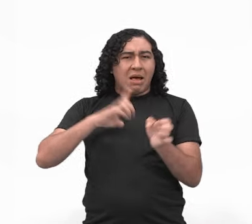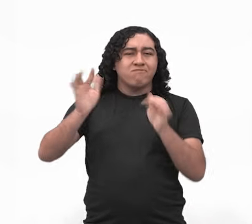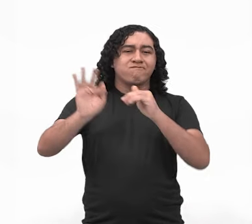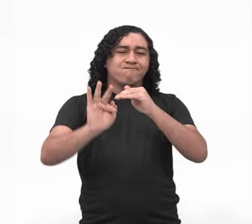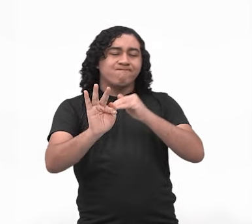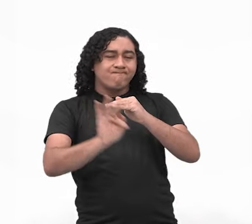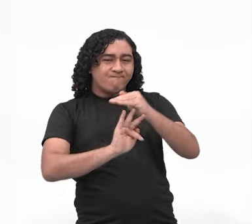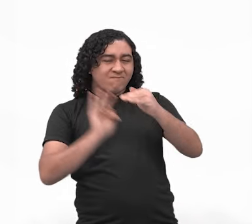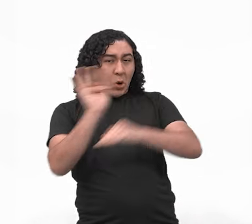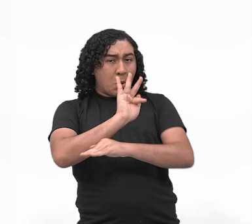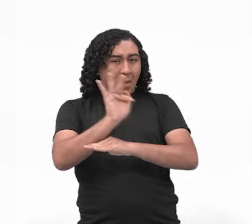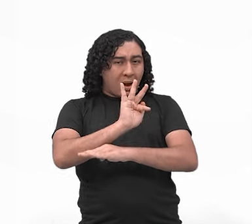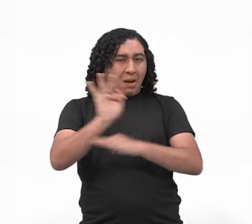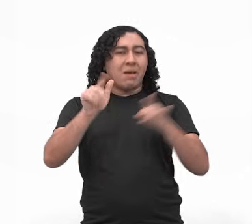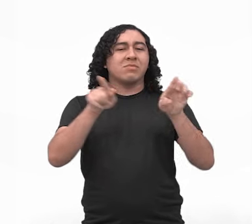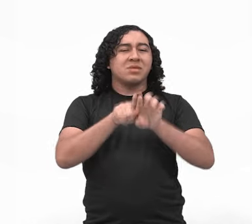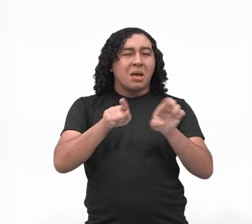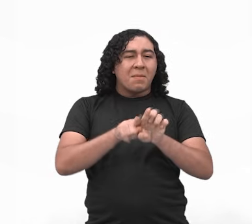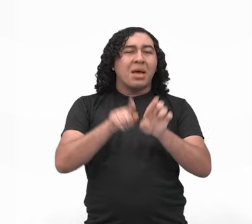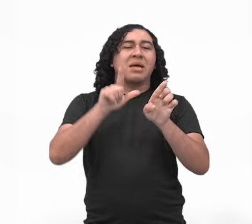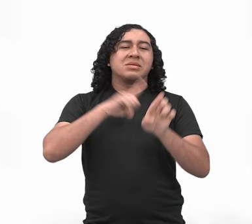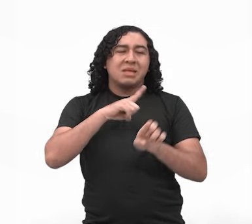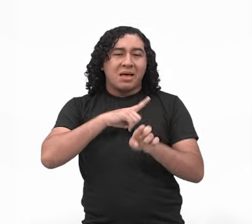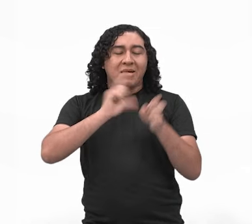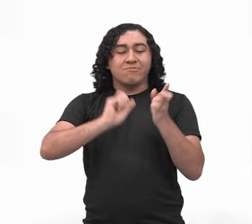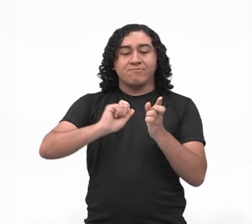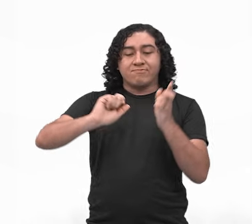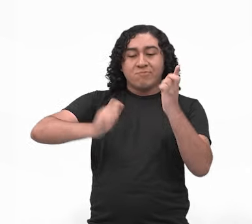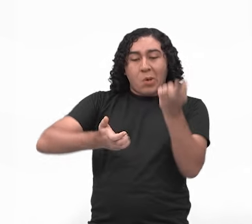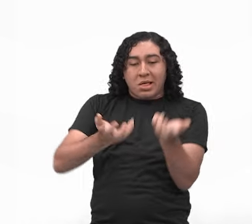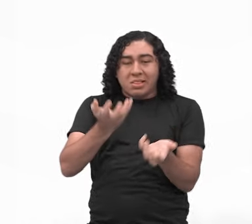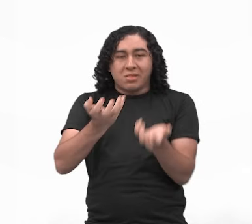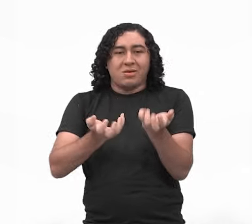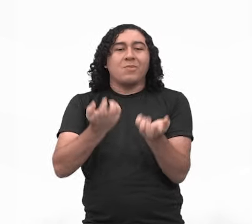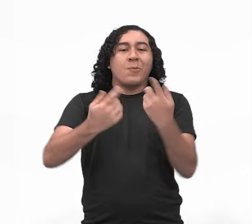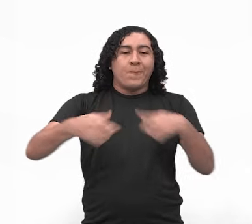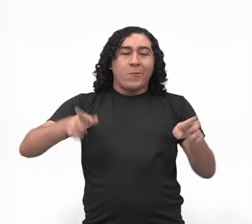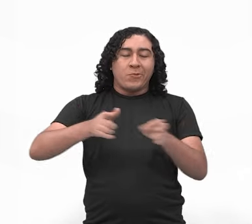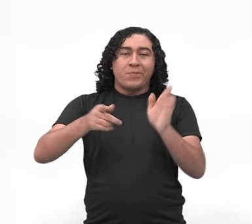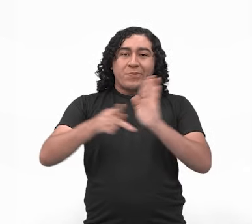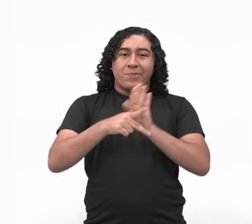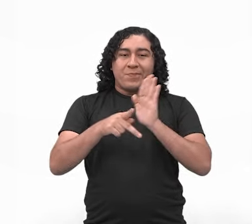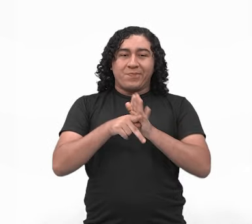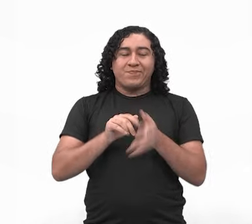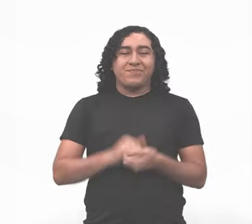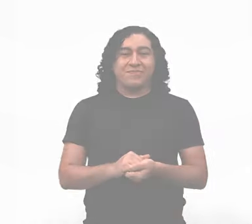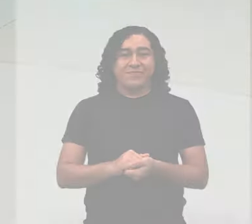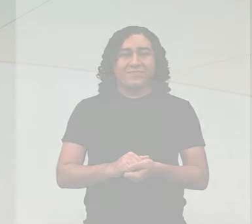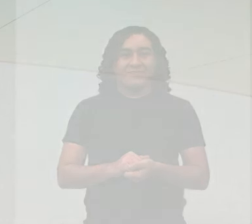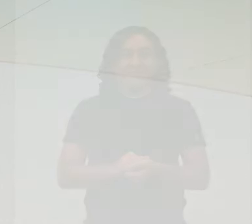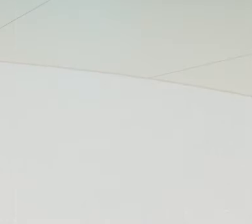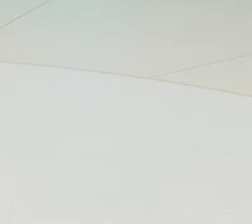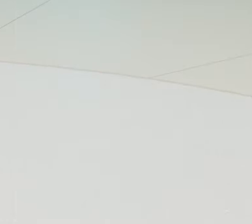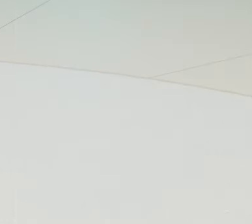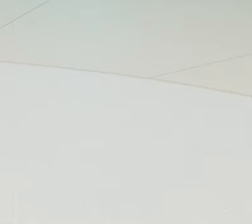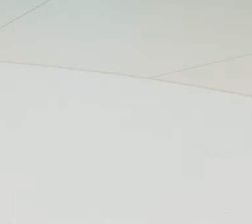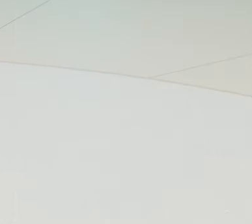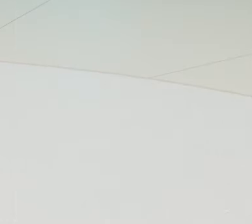melodia expressiva. Sinfonia, né, de Mozart e Beethoven. E vamos ouvir, então.